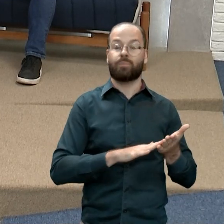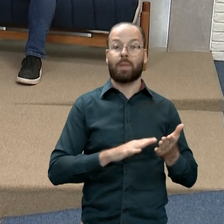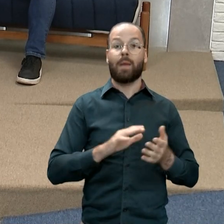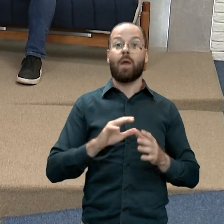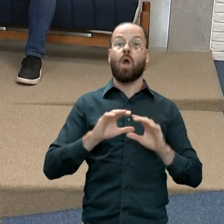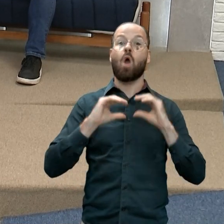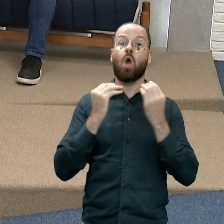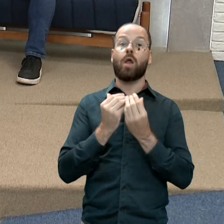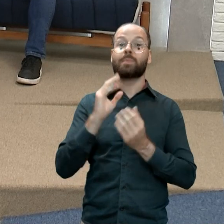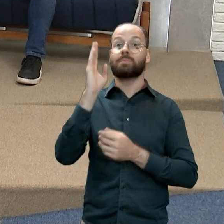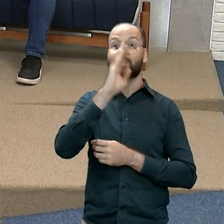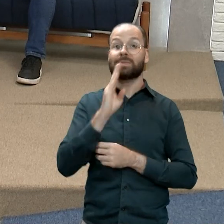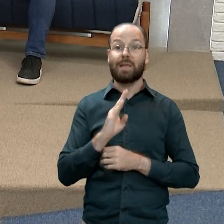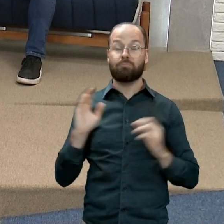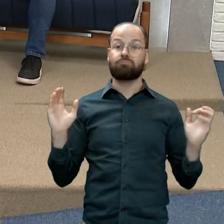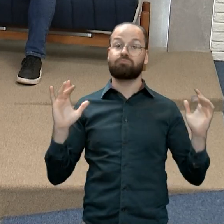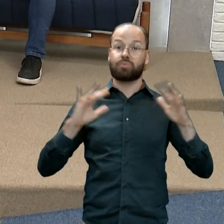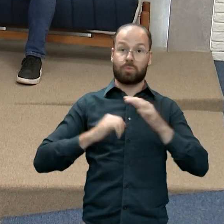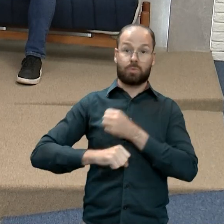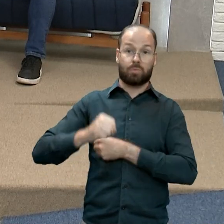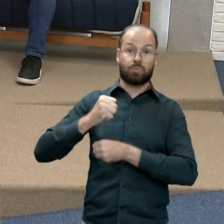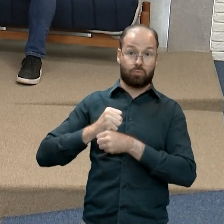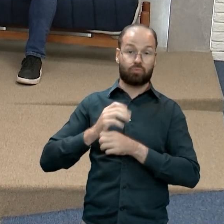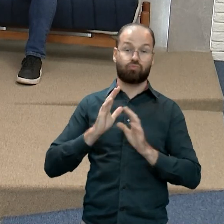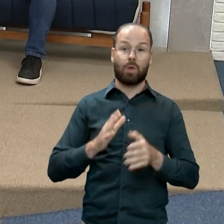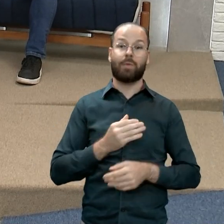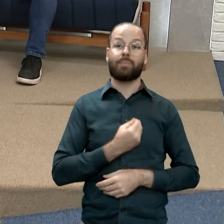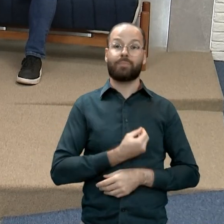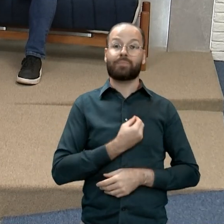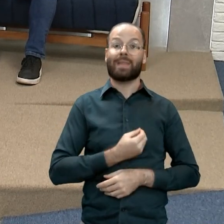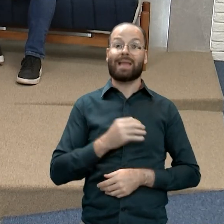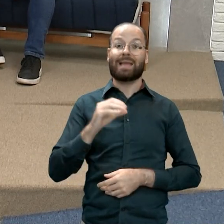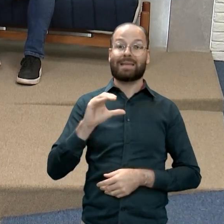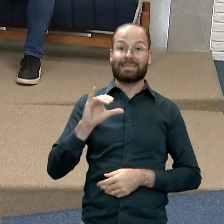Ele é considerado hoje o cimento mais